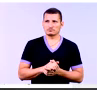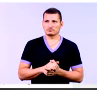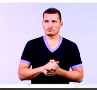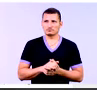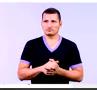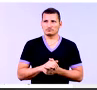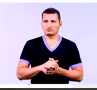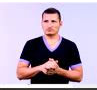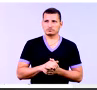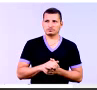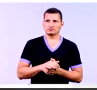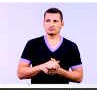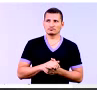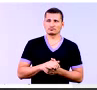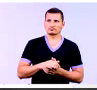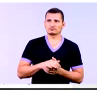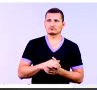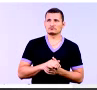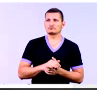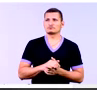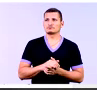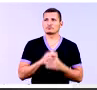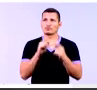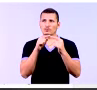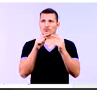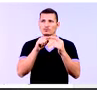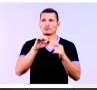dos browsers que hoje suportam o jQuery.